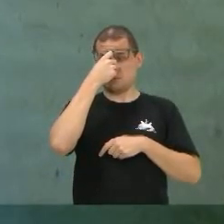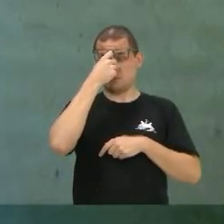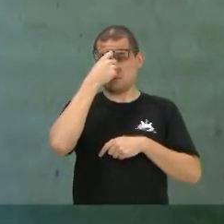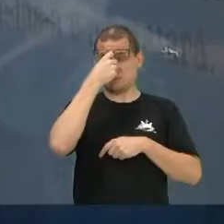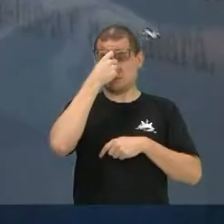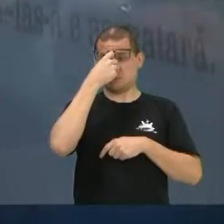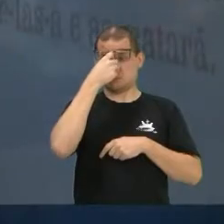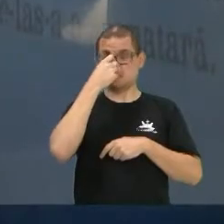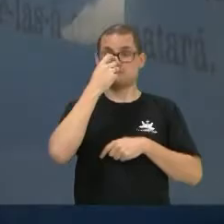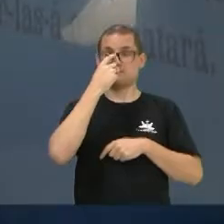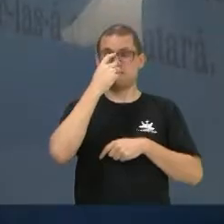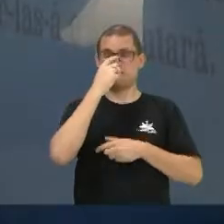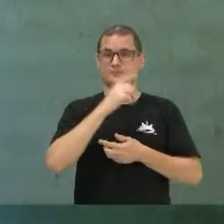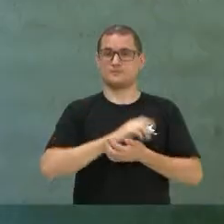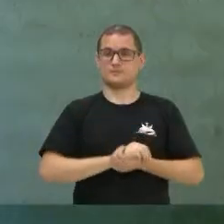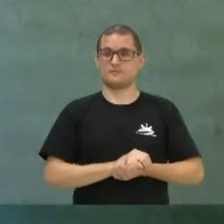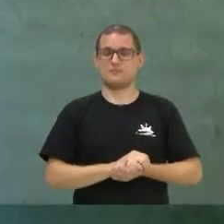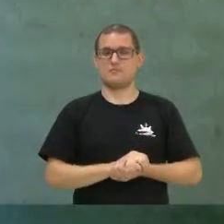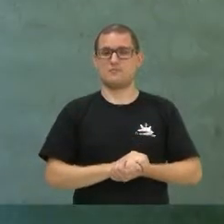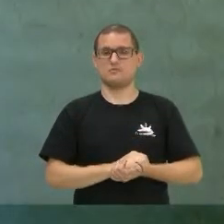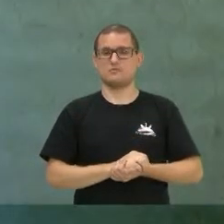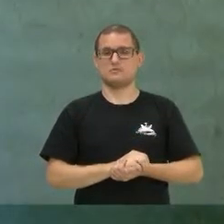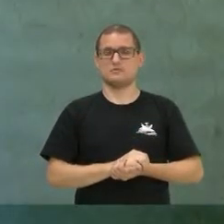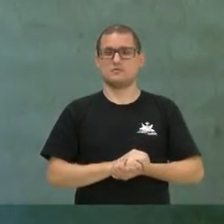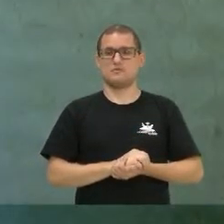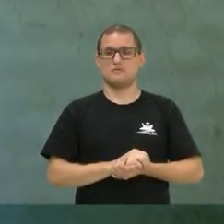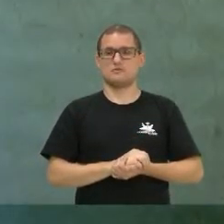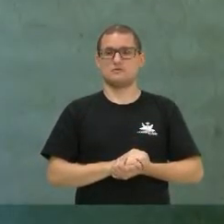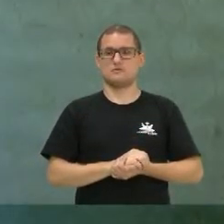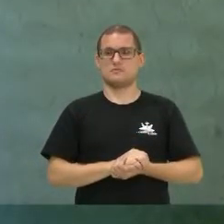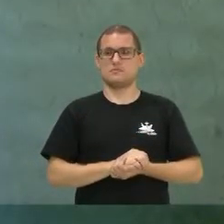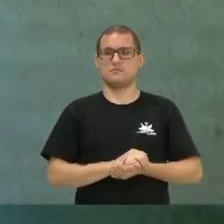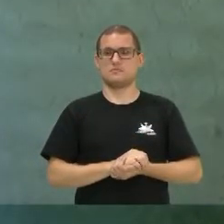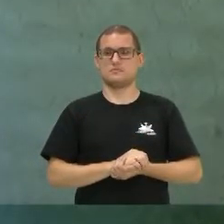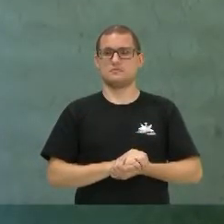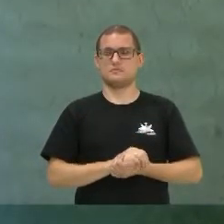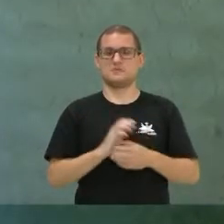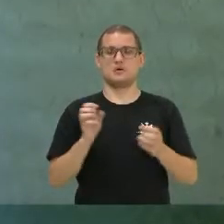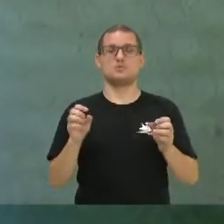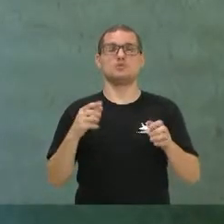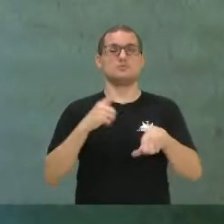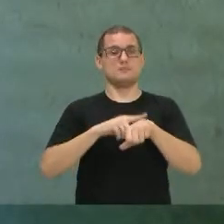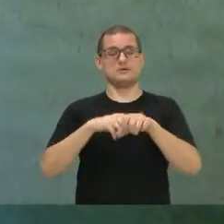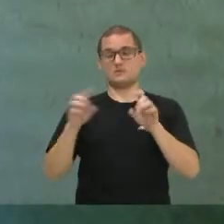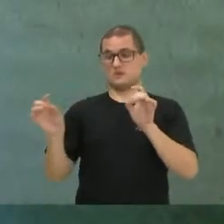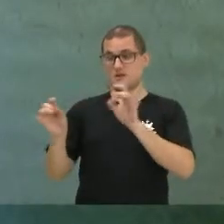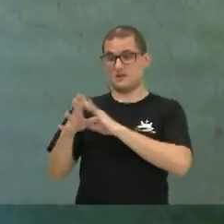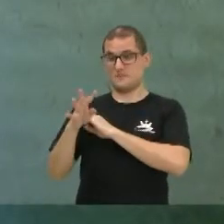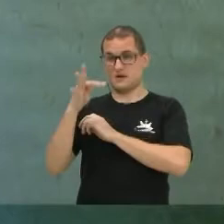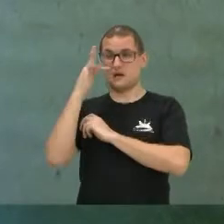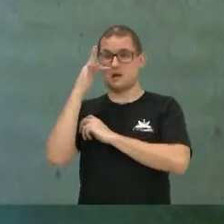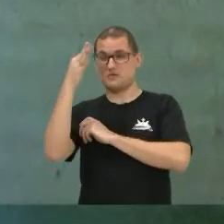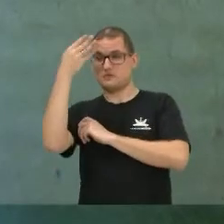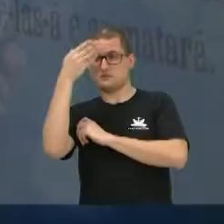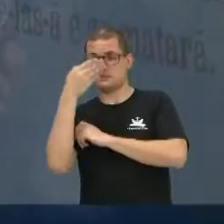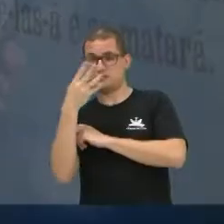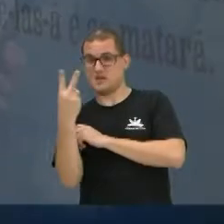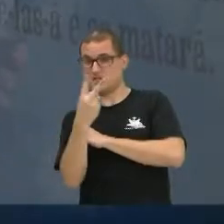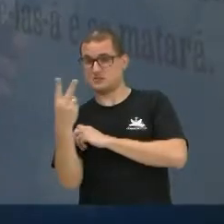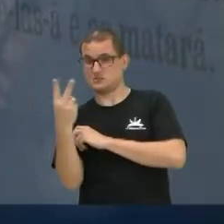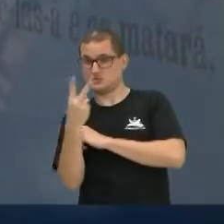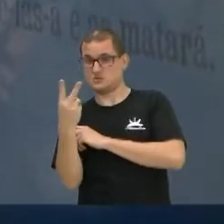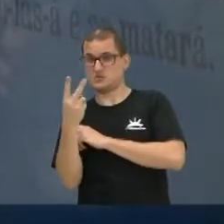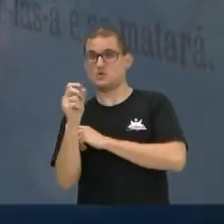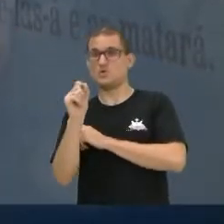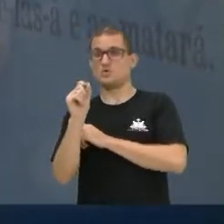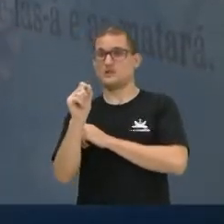quem não erra então é sobe quando terminarem seu testemunho as duas testemunhas